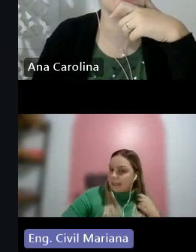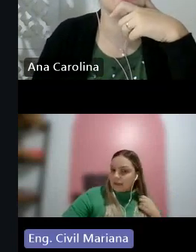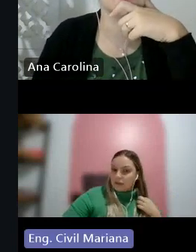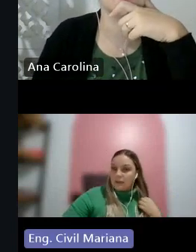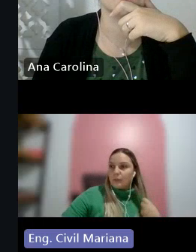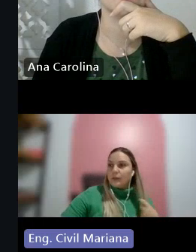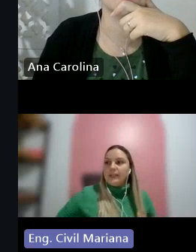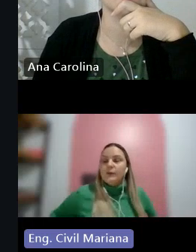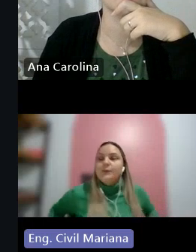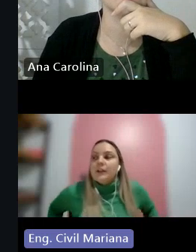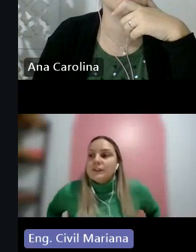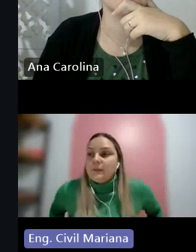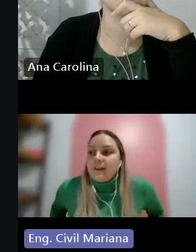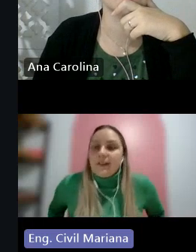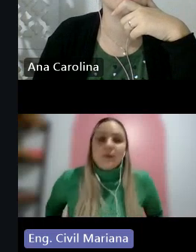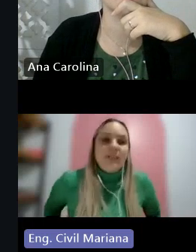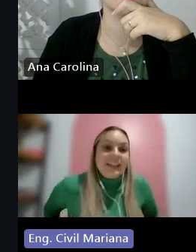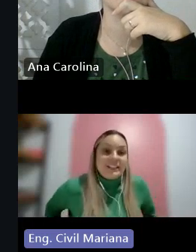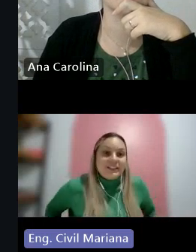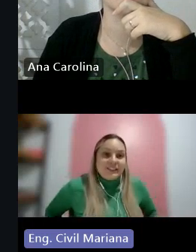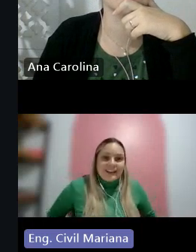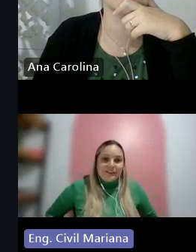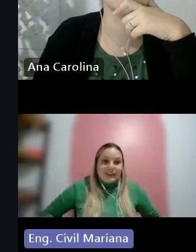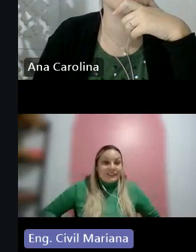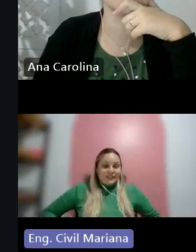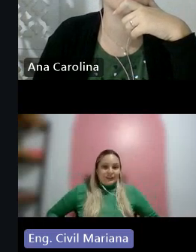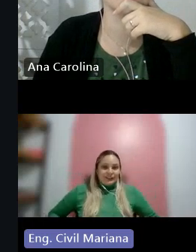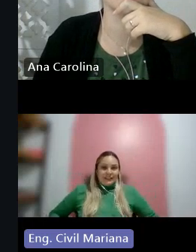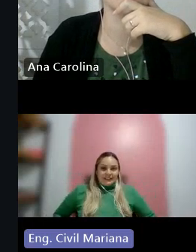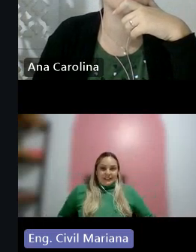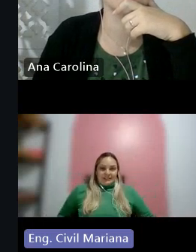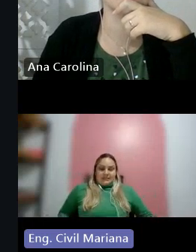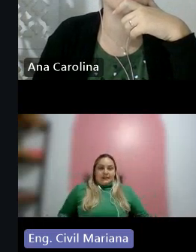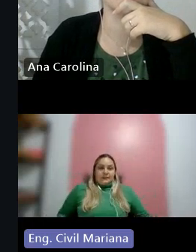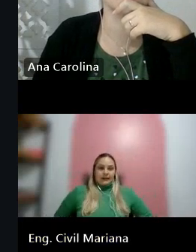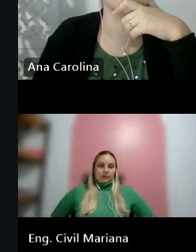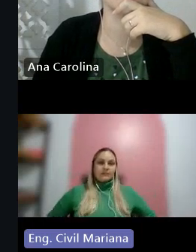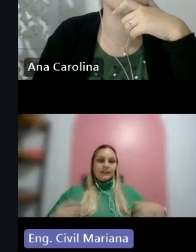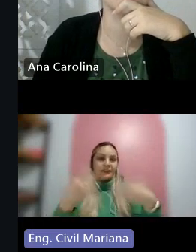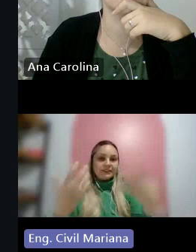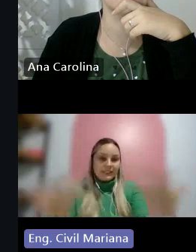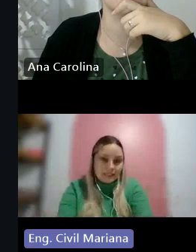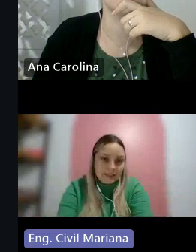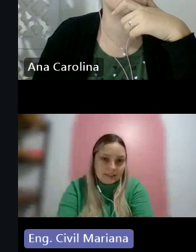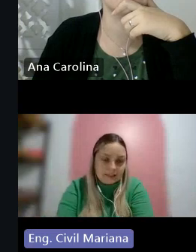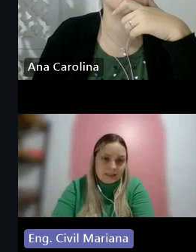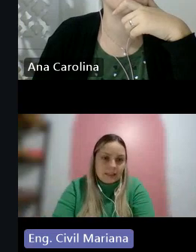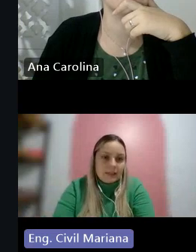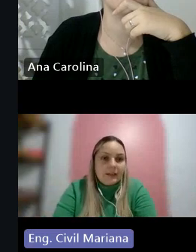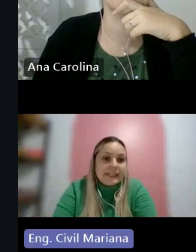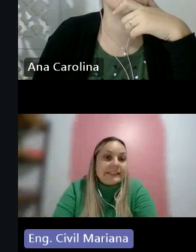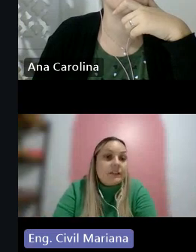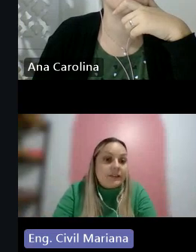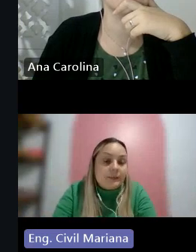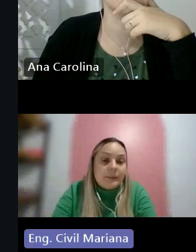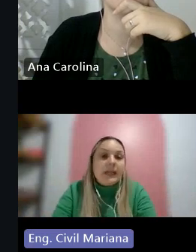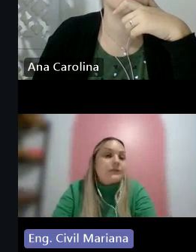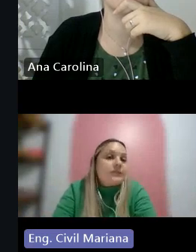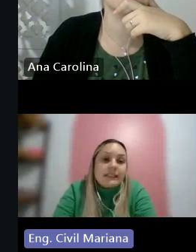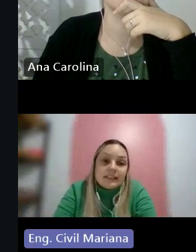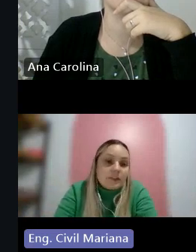E aqui eu trouxe um pouquinho sobre o que a gente vai levar nas vistorias para conseguir fazer